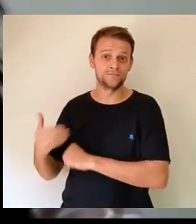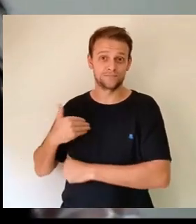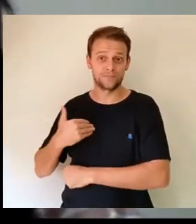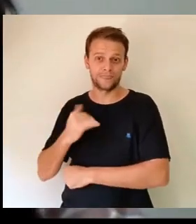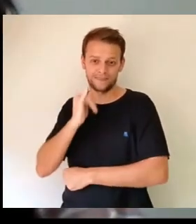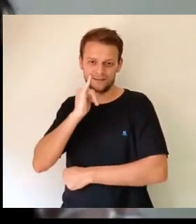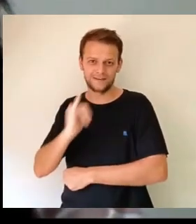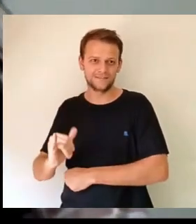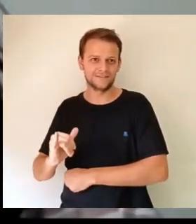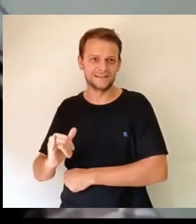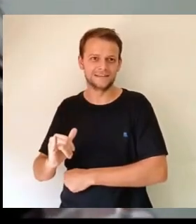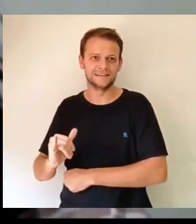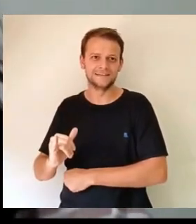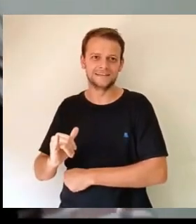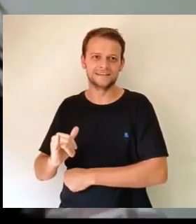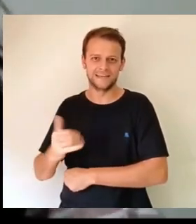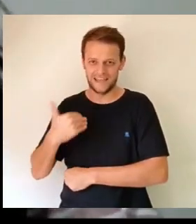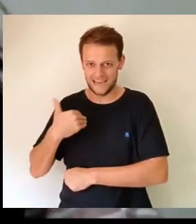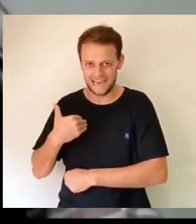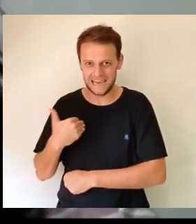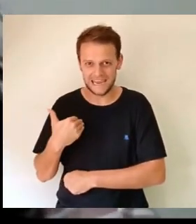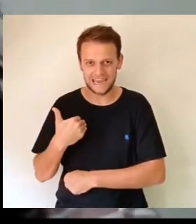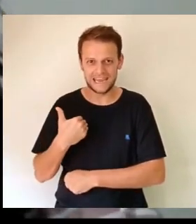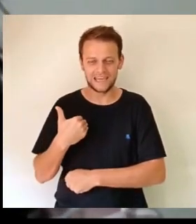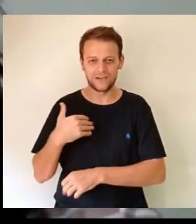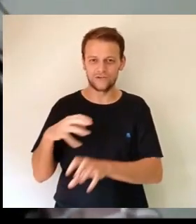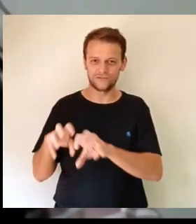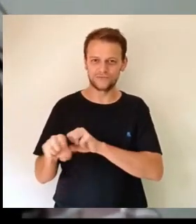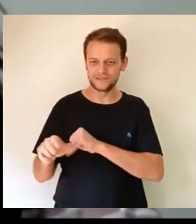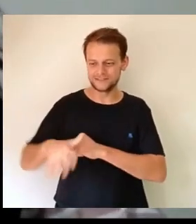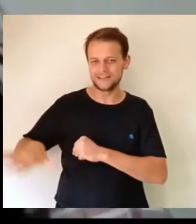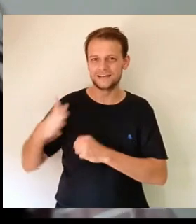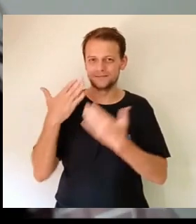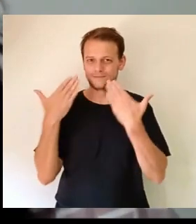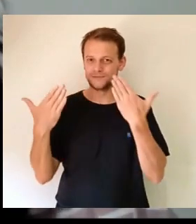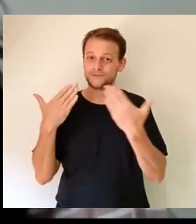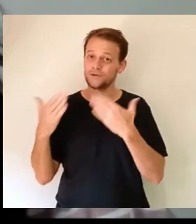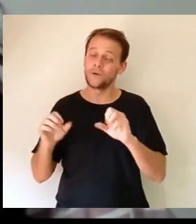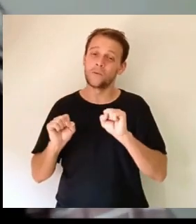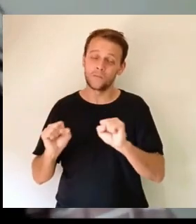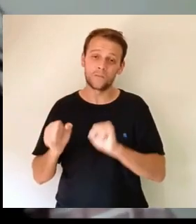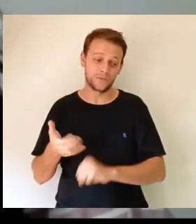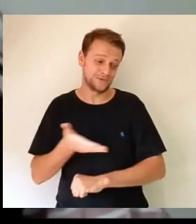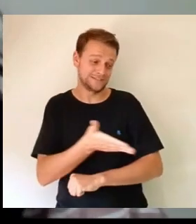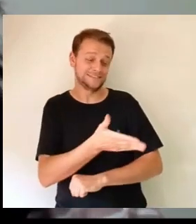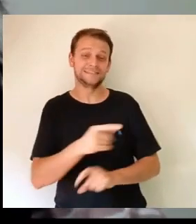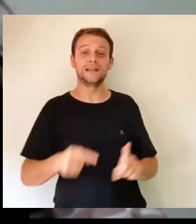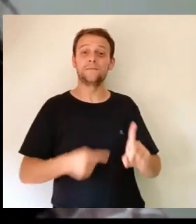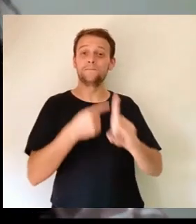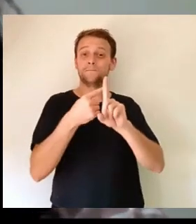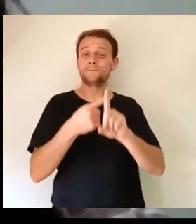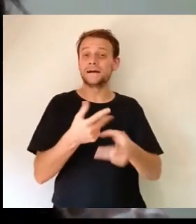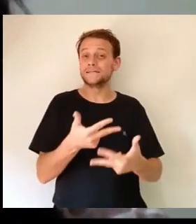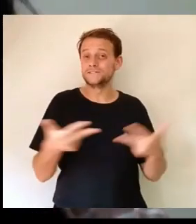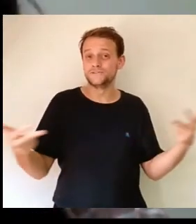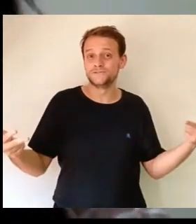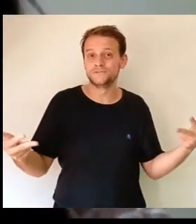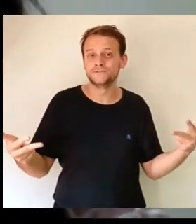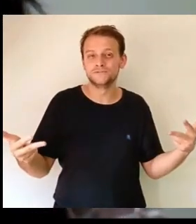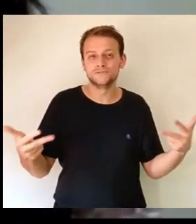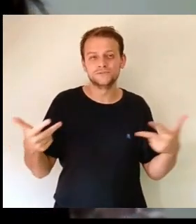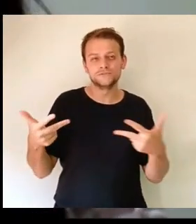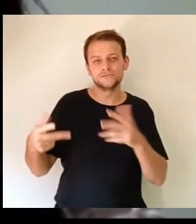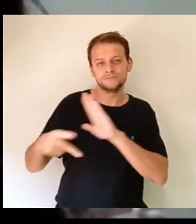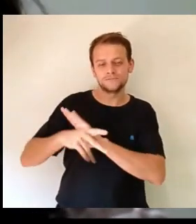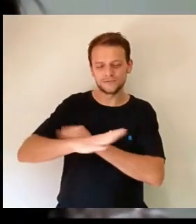estudos em outras formações, né? Eu até comentei que eu, né, como tem uma formação em psicologia, talvez ele sabia muitas